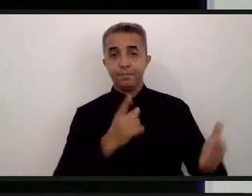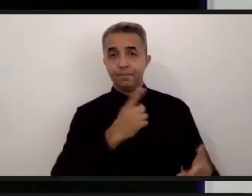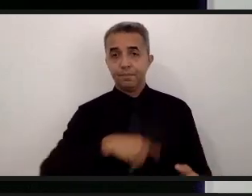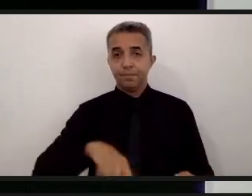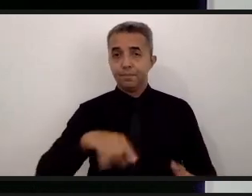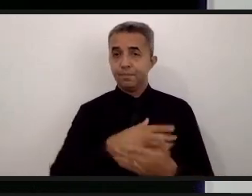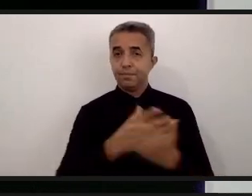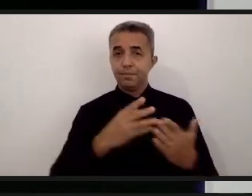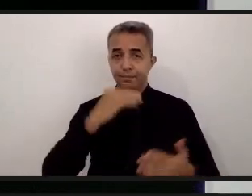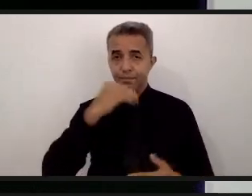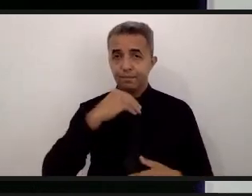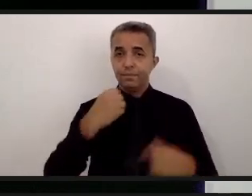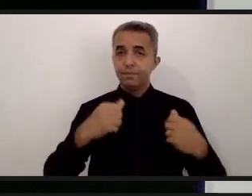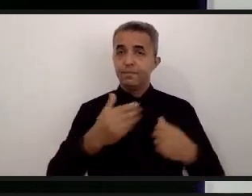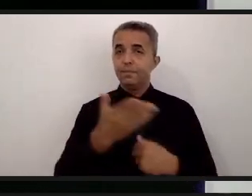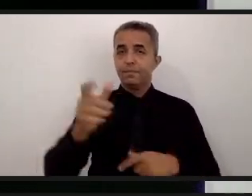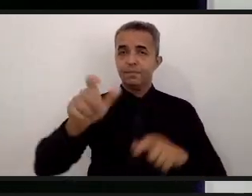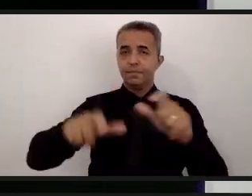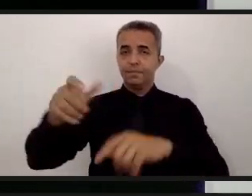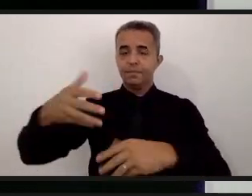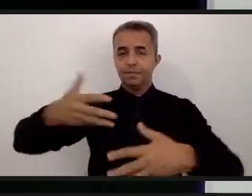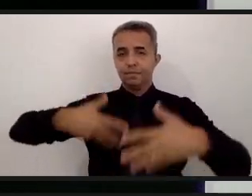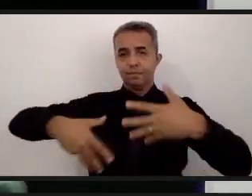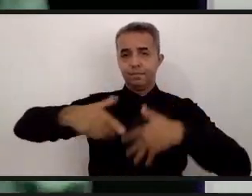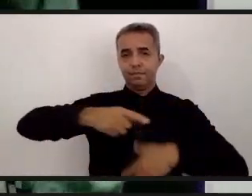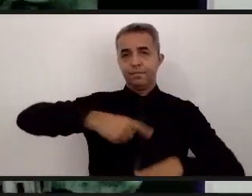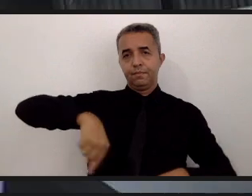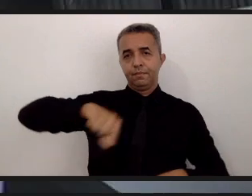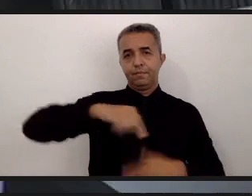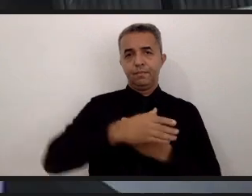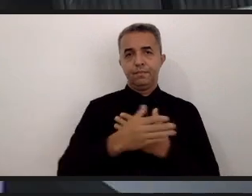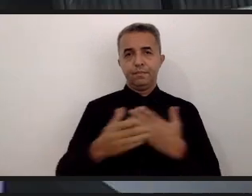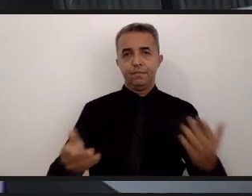precisamos ser cuidadas. Tá bom? Obrigada, bom dia.